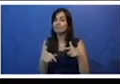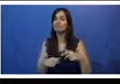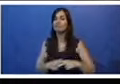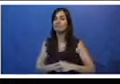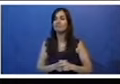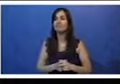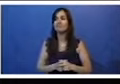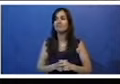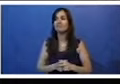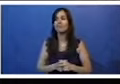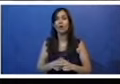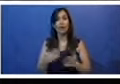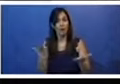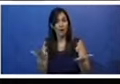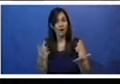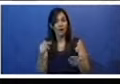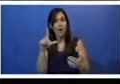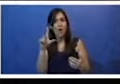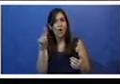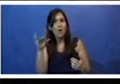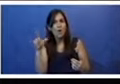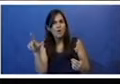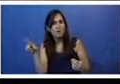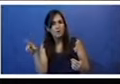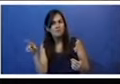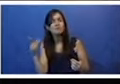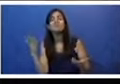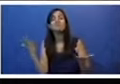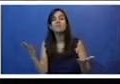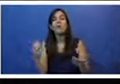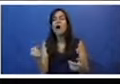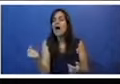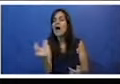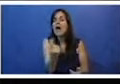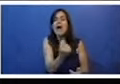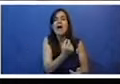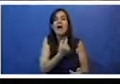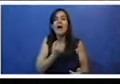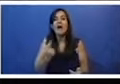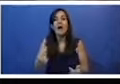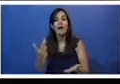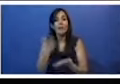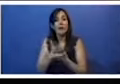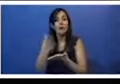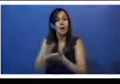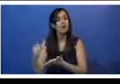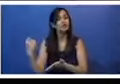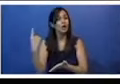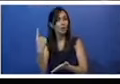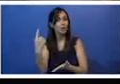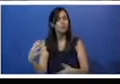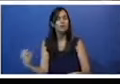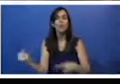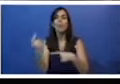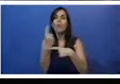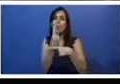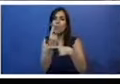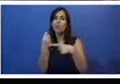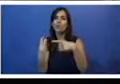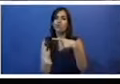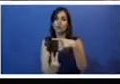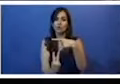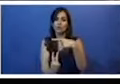Luiz não é isso e cada parte representa parte uma parte